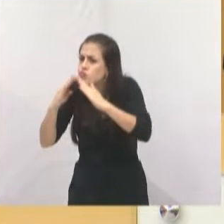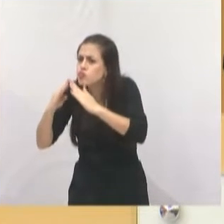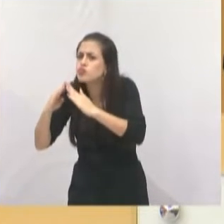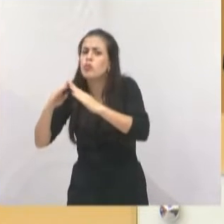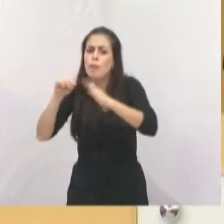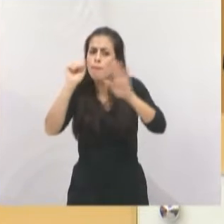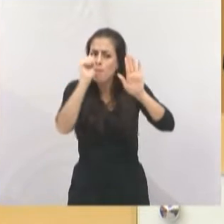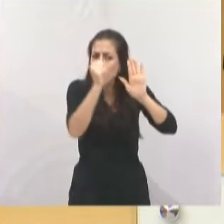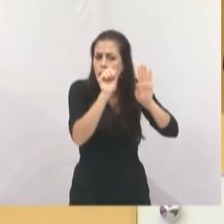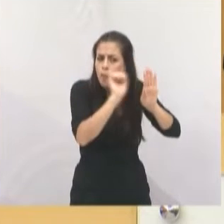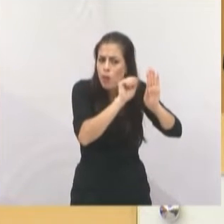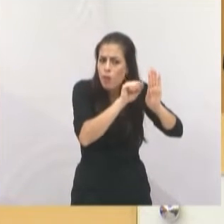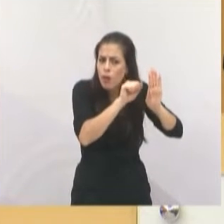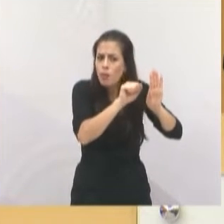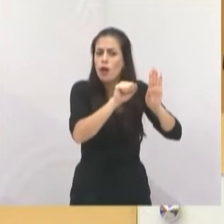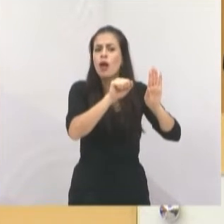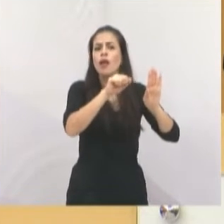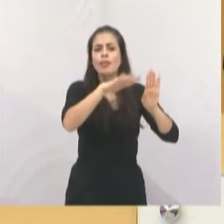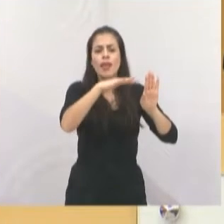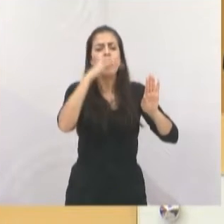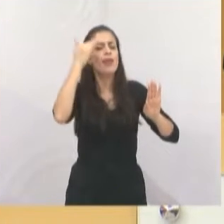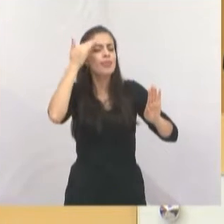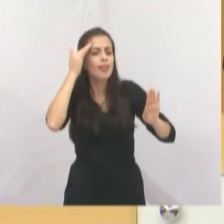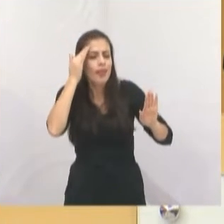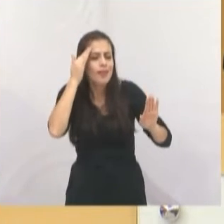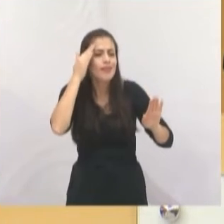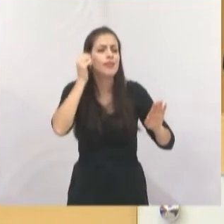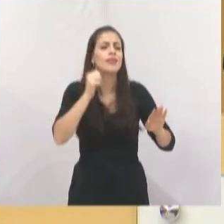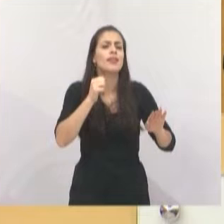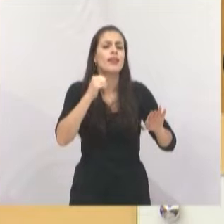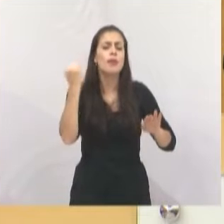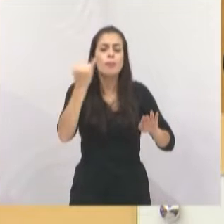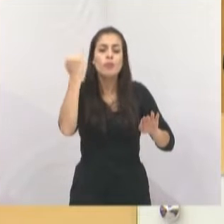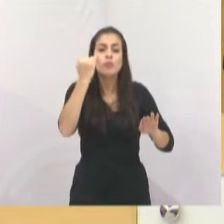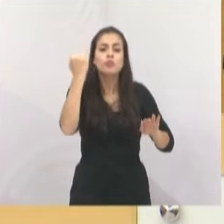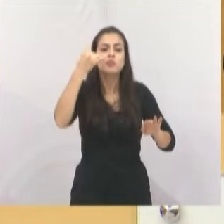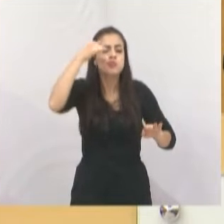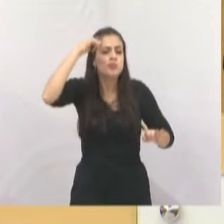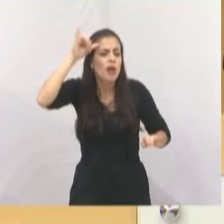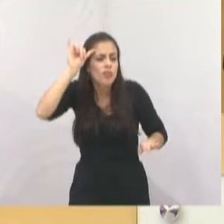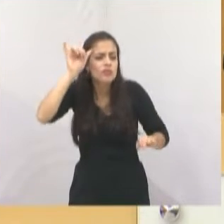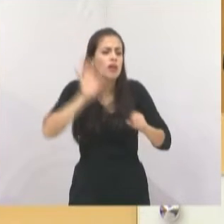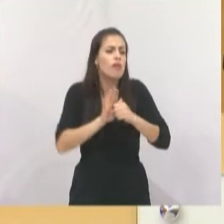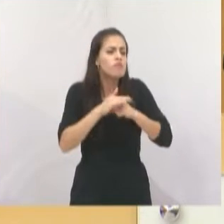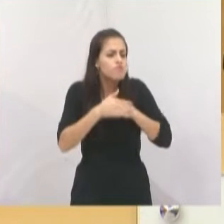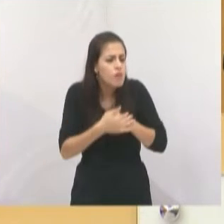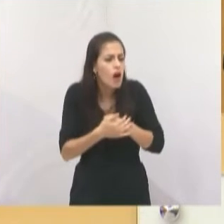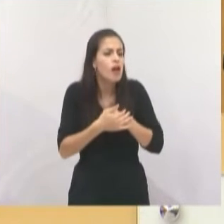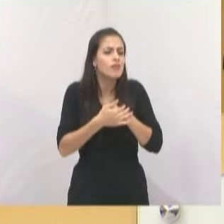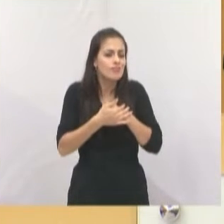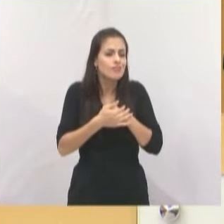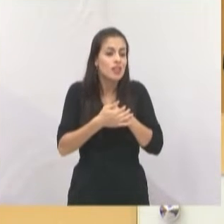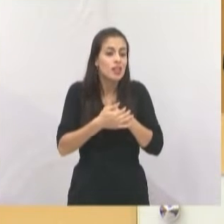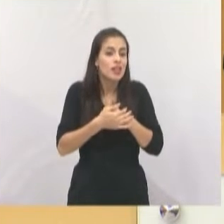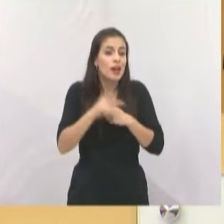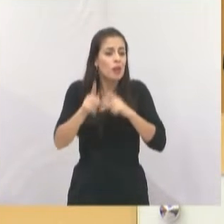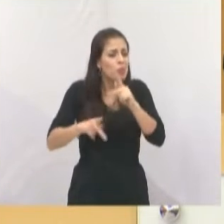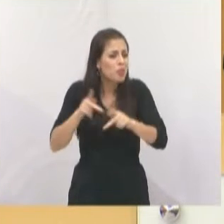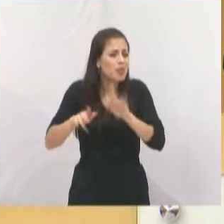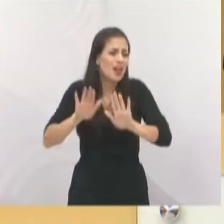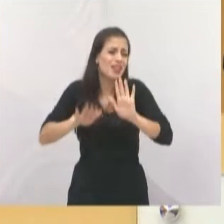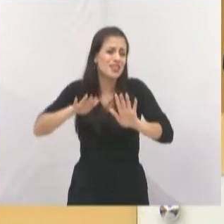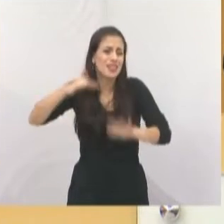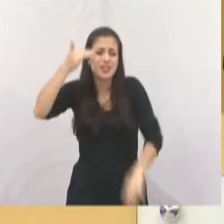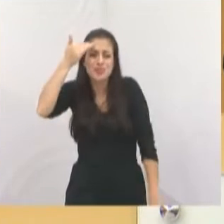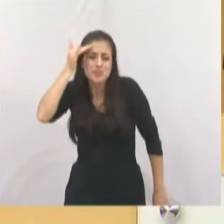as pessoas entendam a importância de você, da prevenção, não é? Porque não é fácil lidar com a população, não é fácil, elas não conseguem entender, às